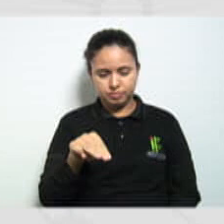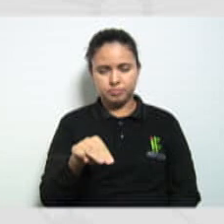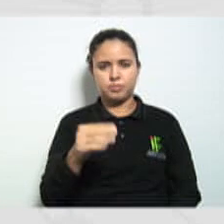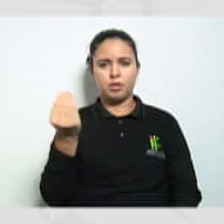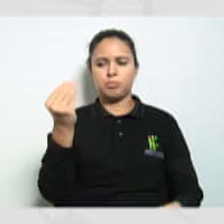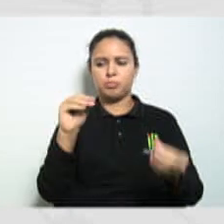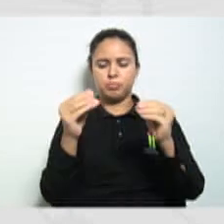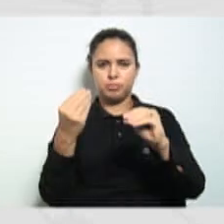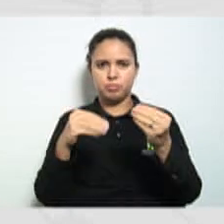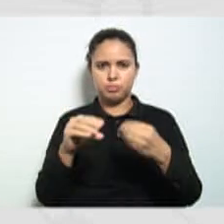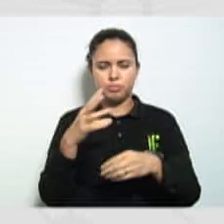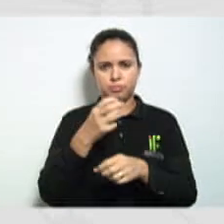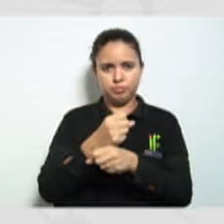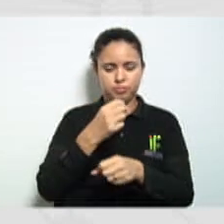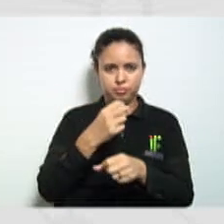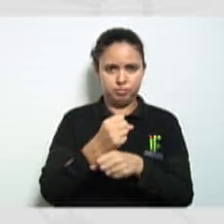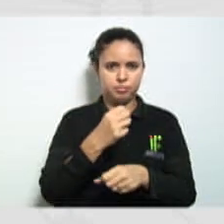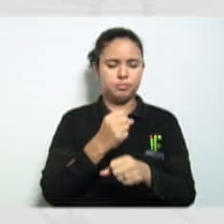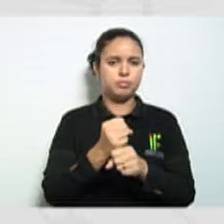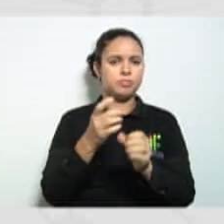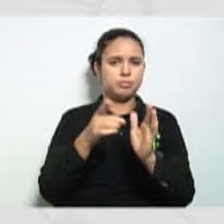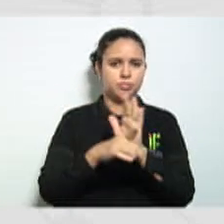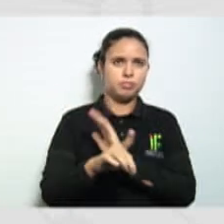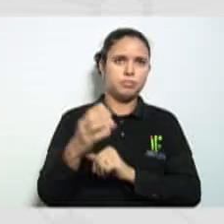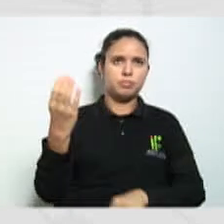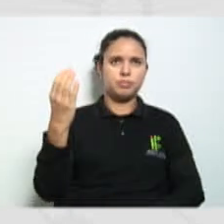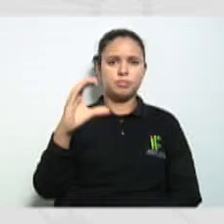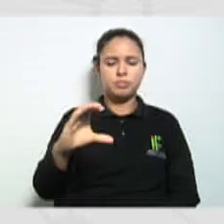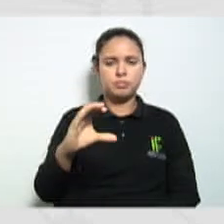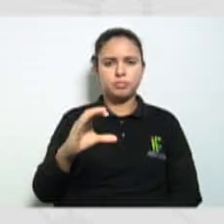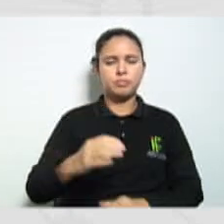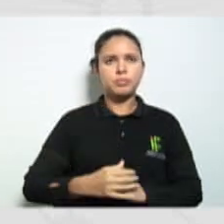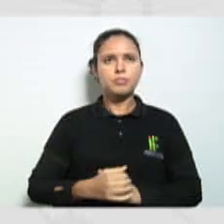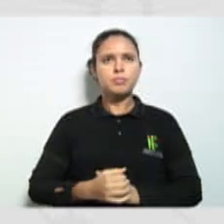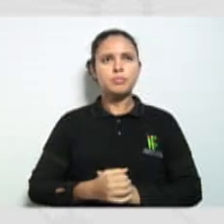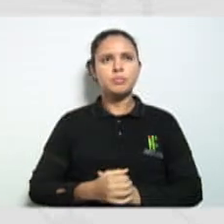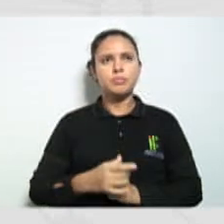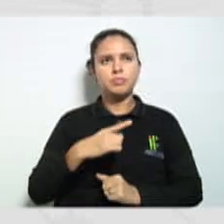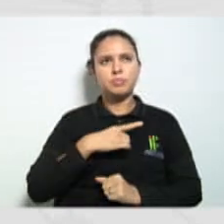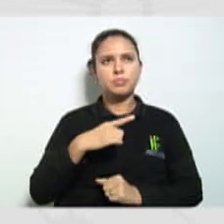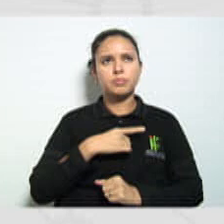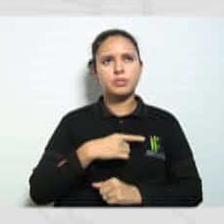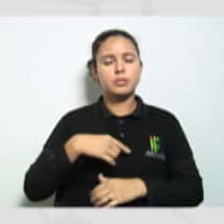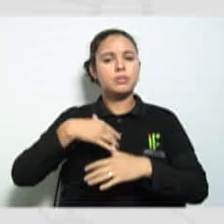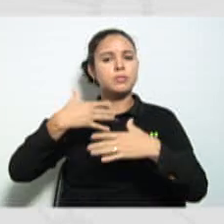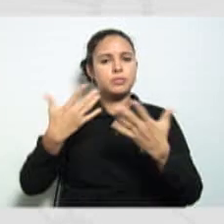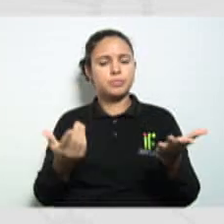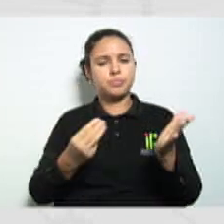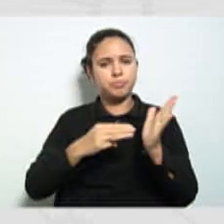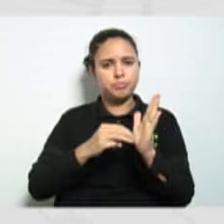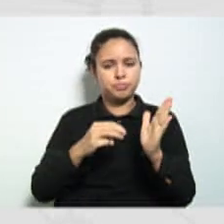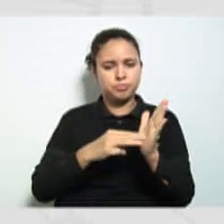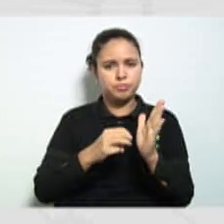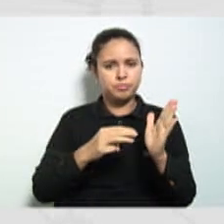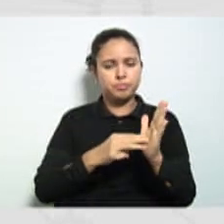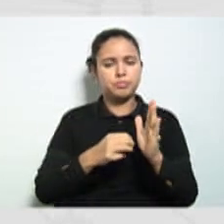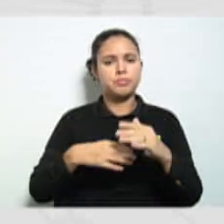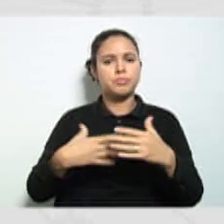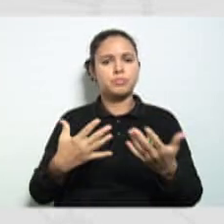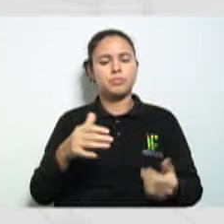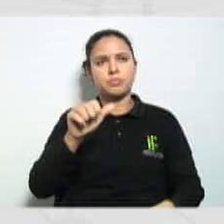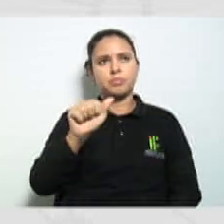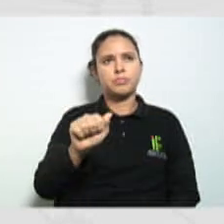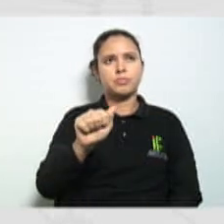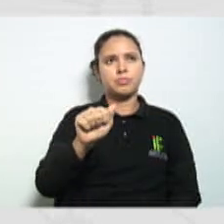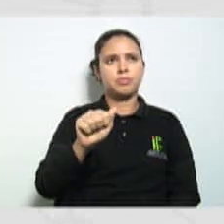né, dos débitos e créditos. Então, temos aqui, qual é esse método? Esse método, nós temos a letra